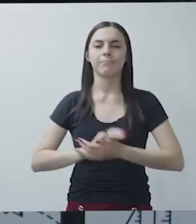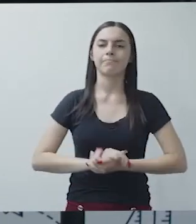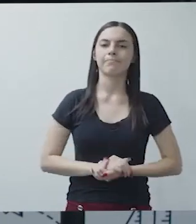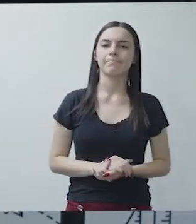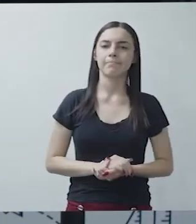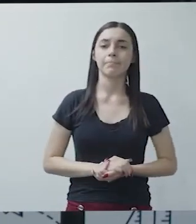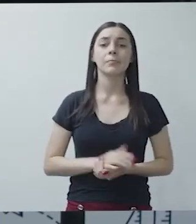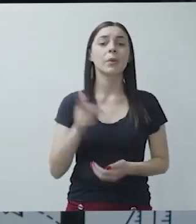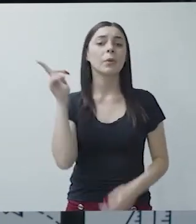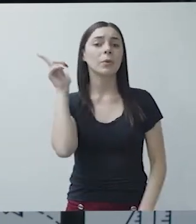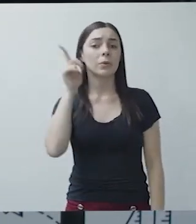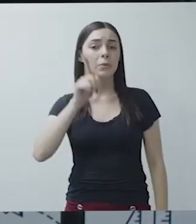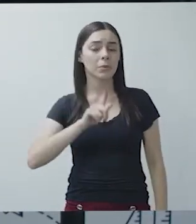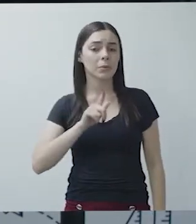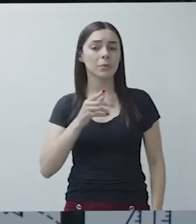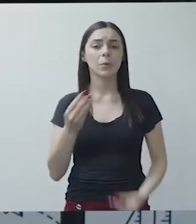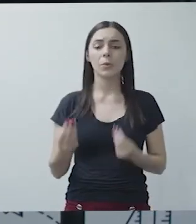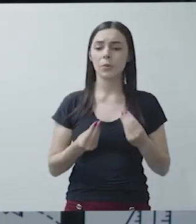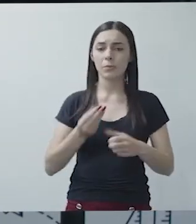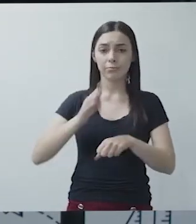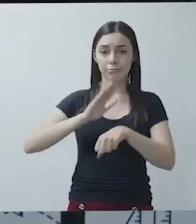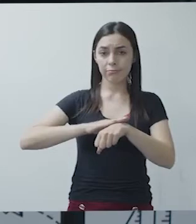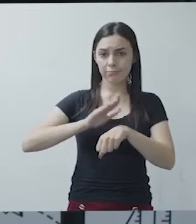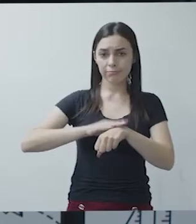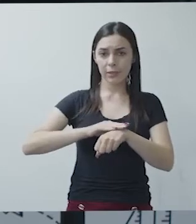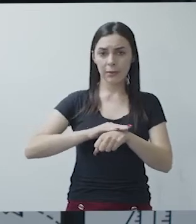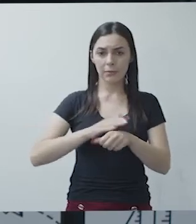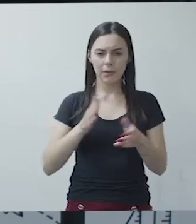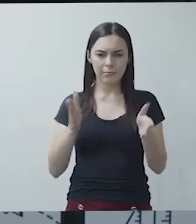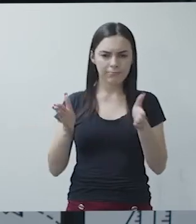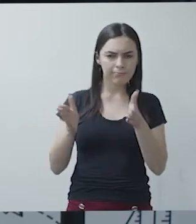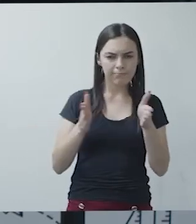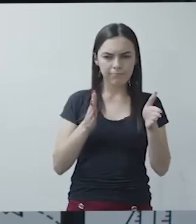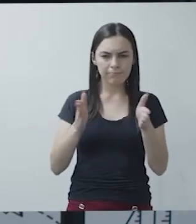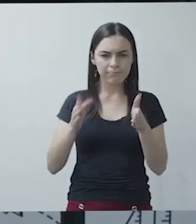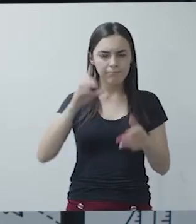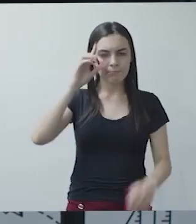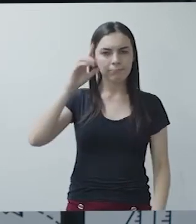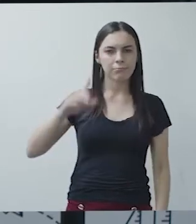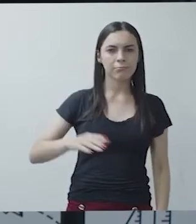também conseguimos medir o tempo através dos períodos do dia.